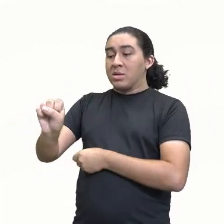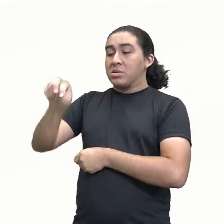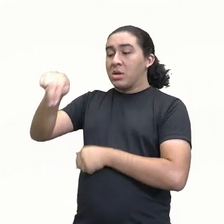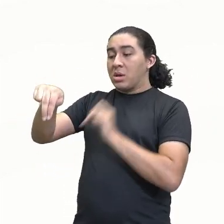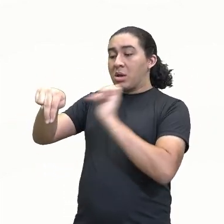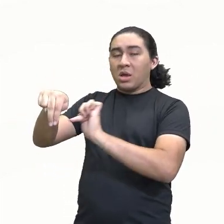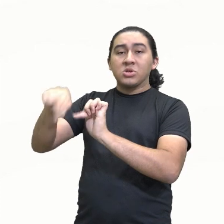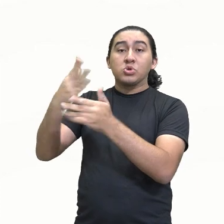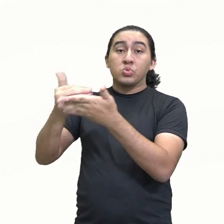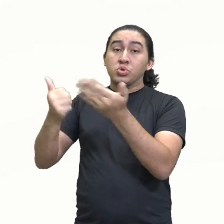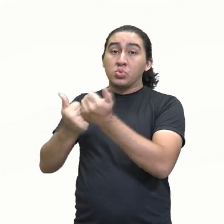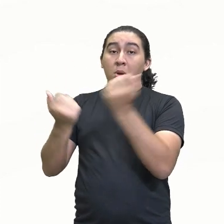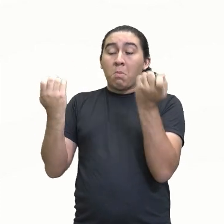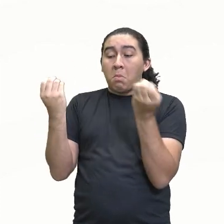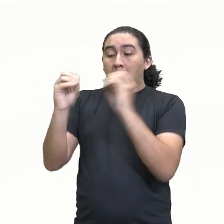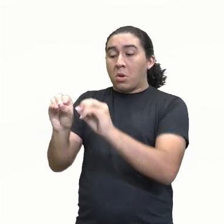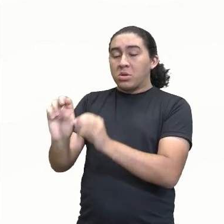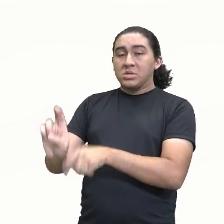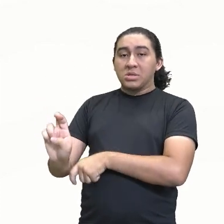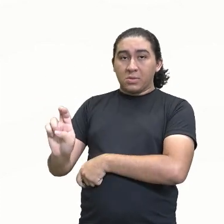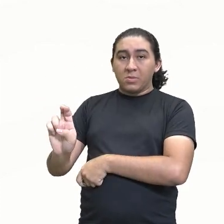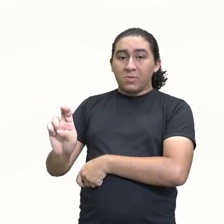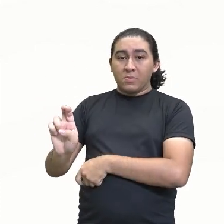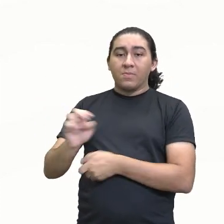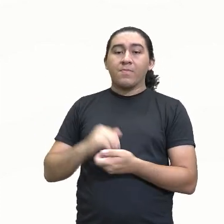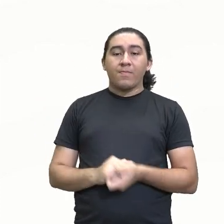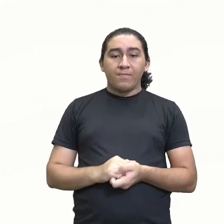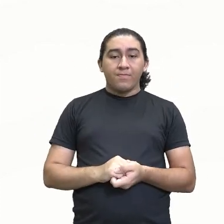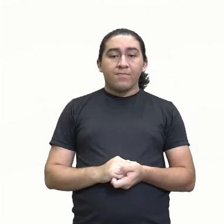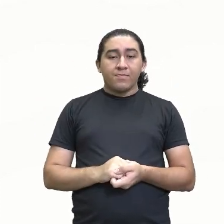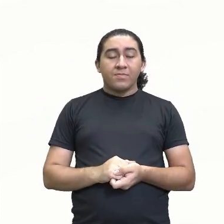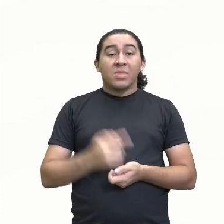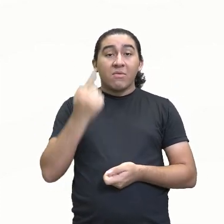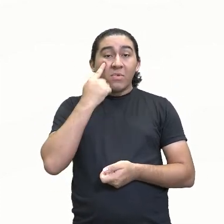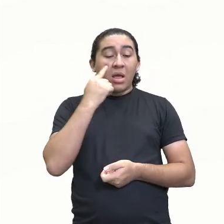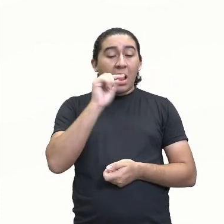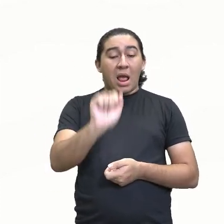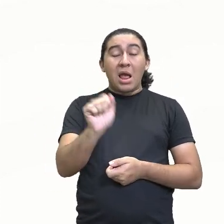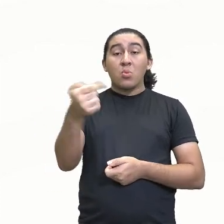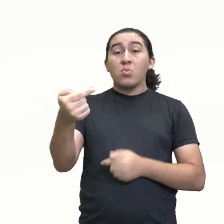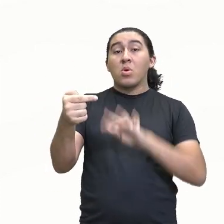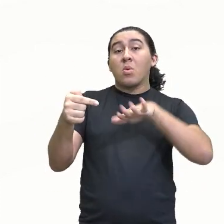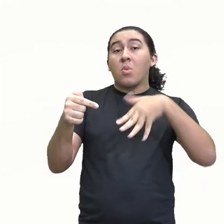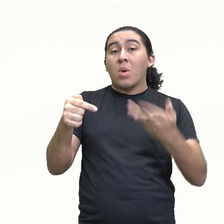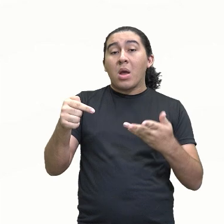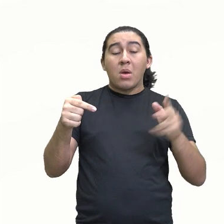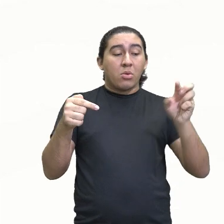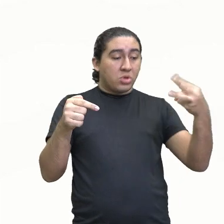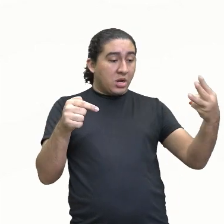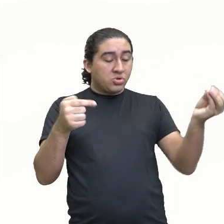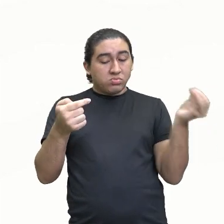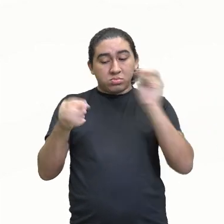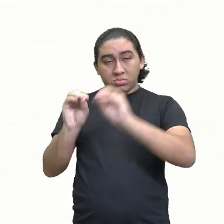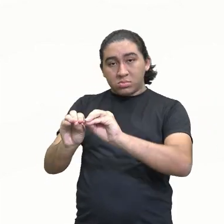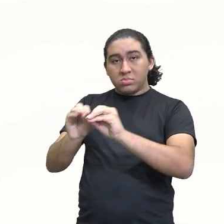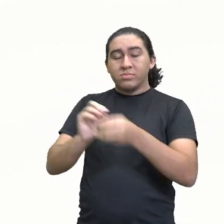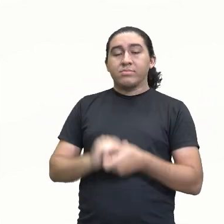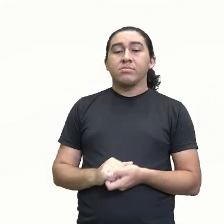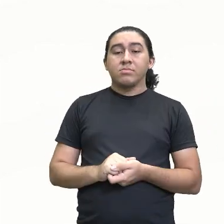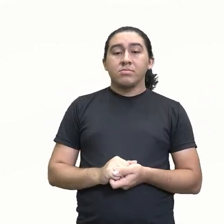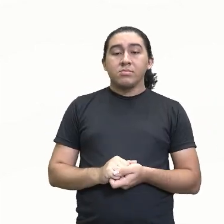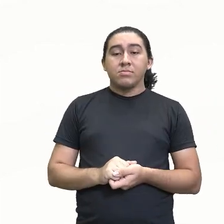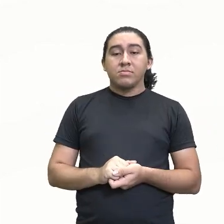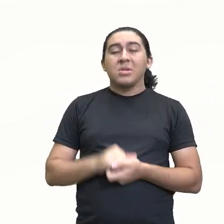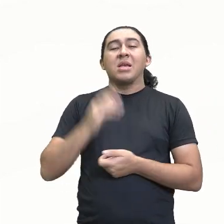do N, nós vamos colocar 5. No lugar do A1, vamos colocar ali, que é o 3. No lugar da razão,